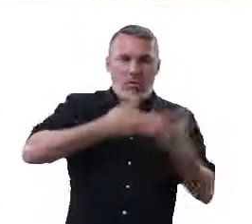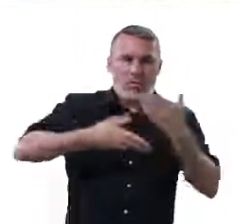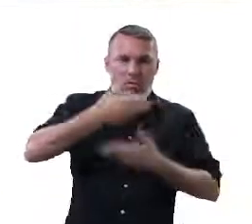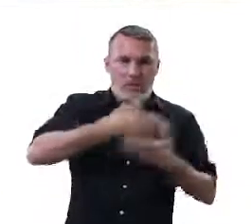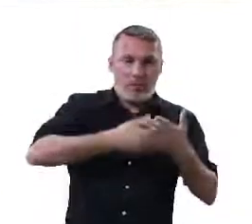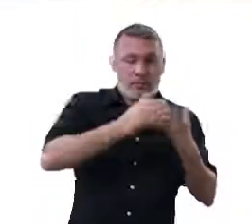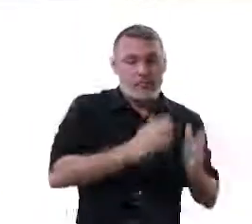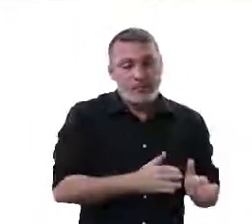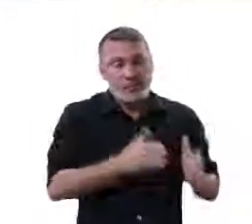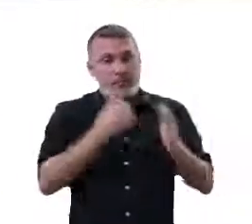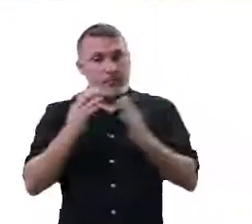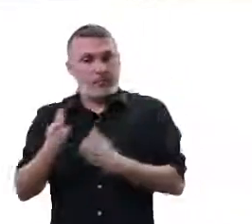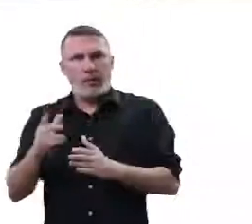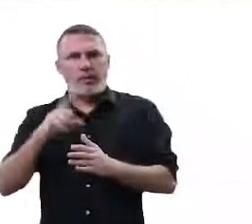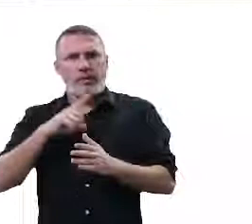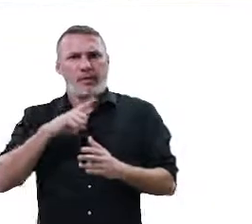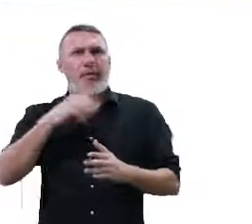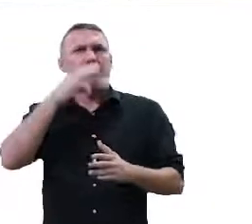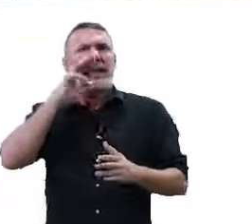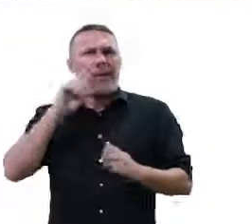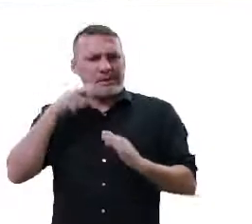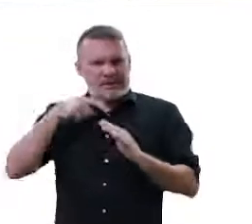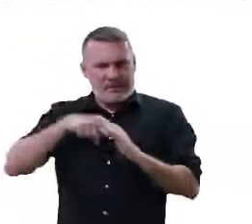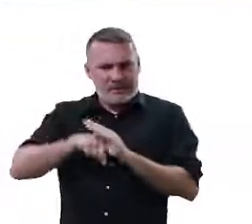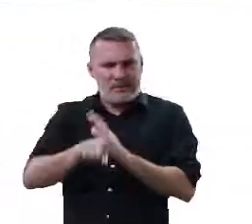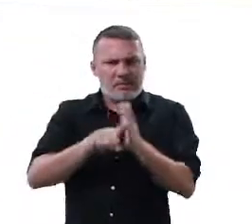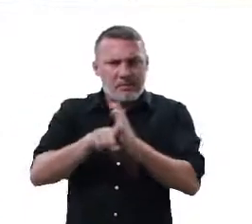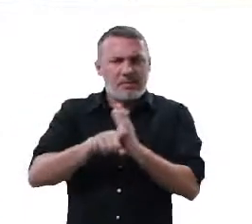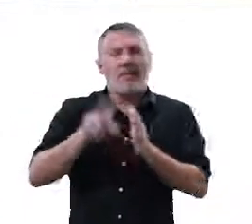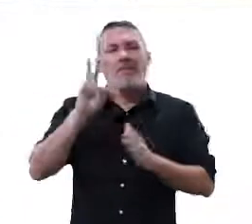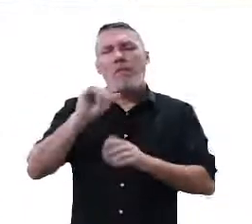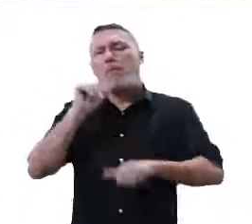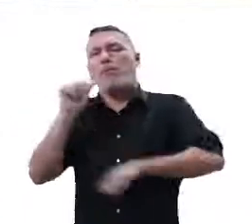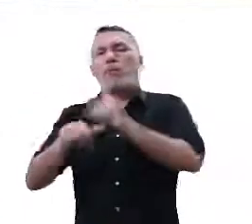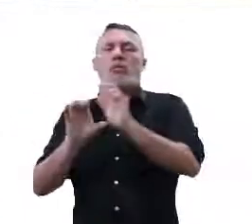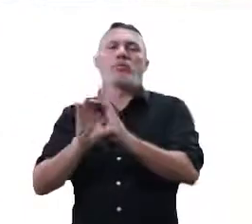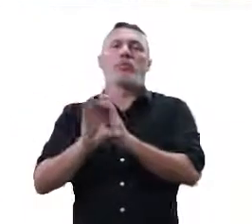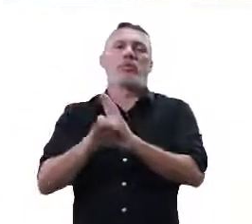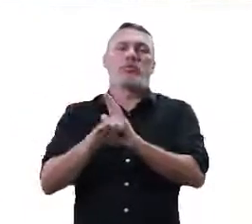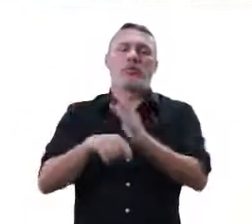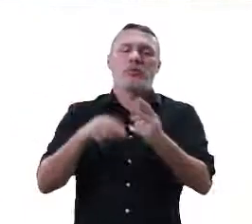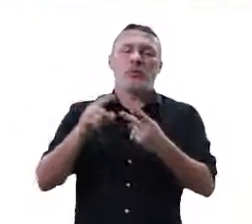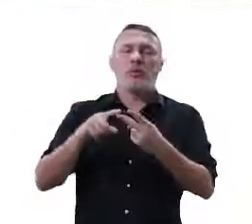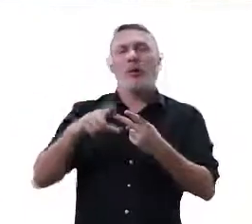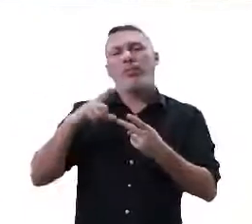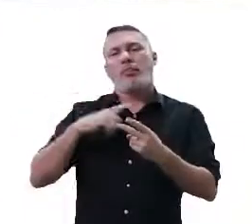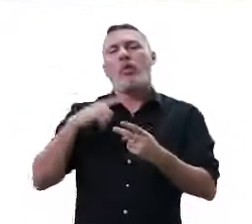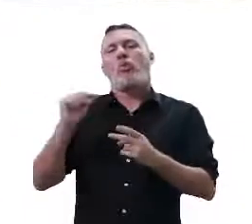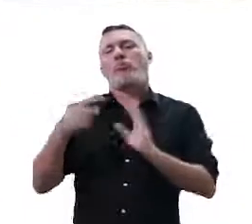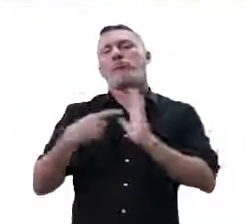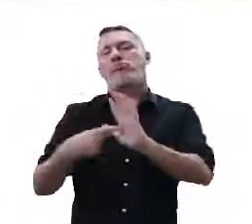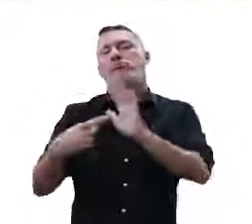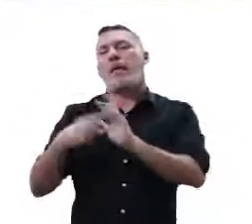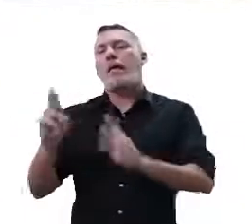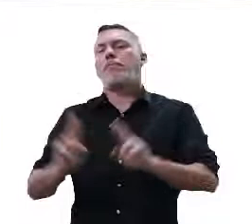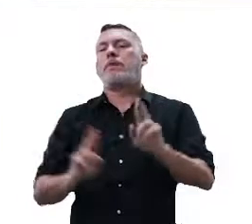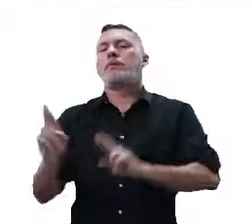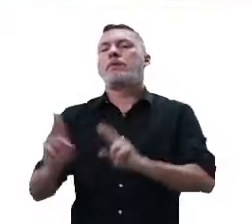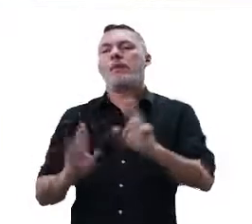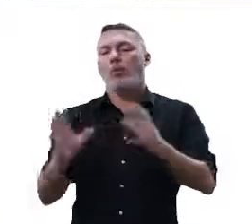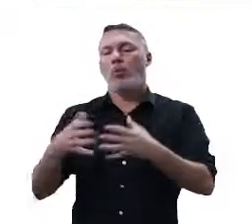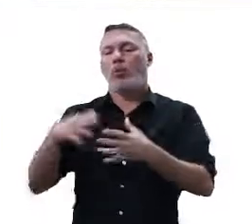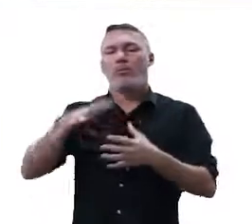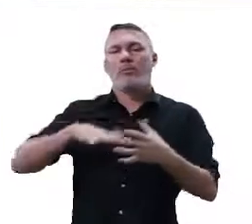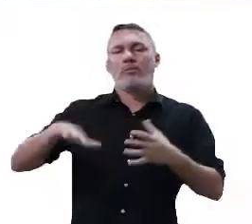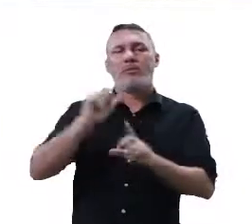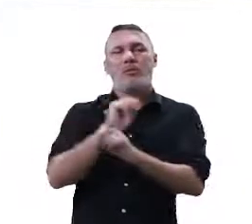ele matura isso, né, quando ele desenvolve um trabalho mais maduro, ele vai dizer que a ideologia é um conjunto de